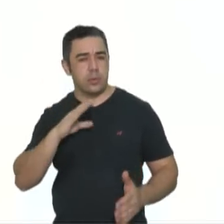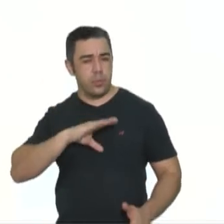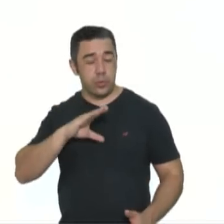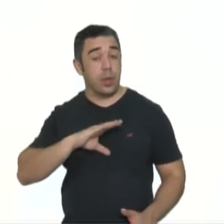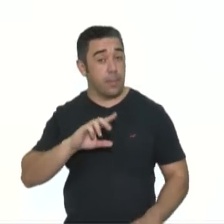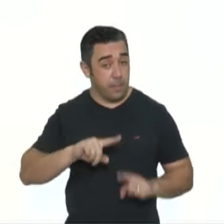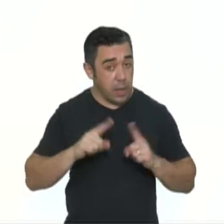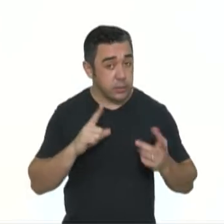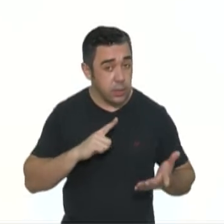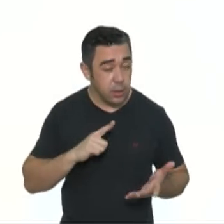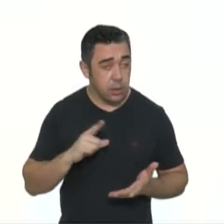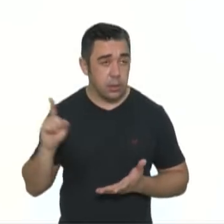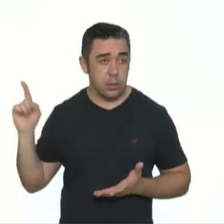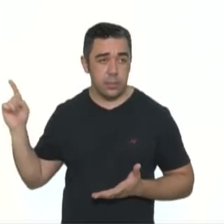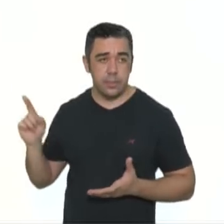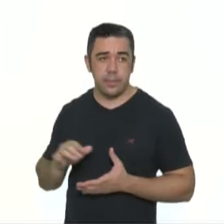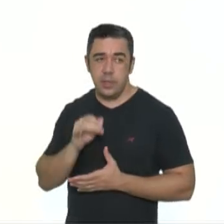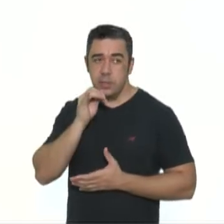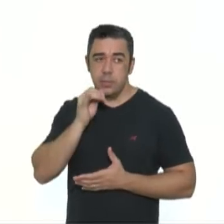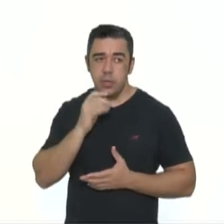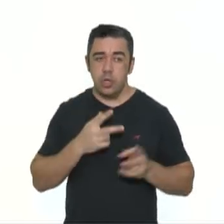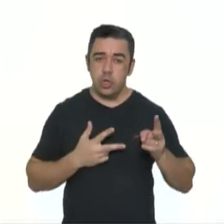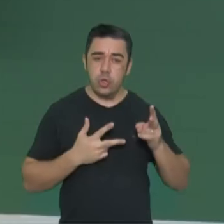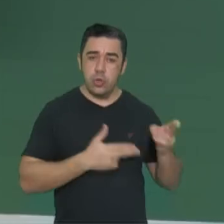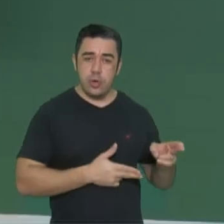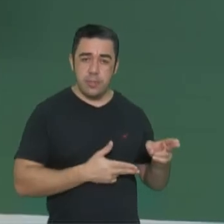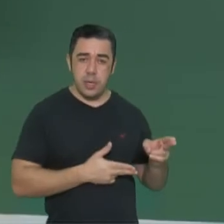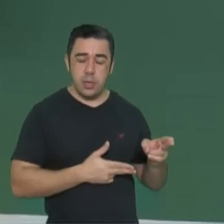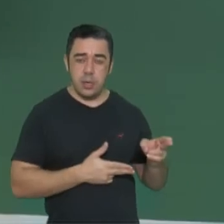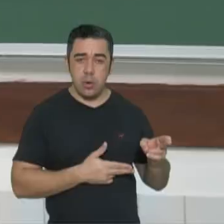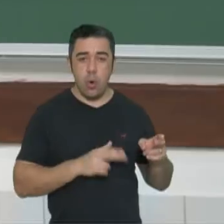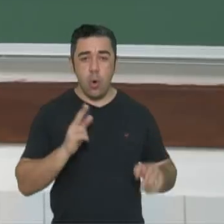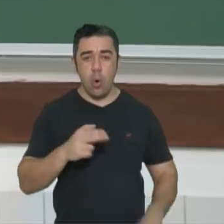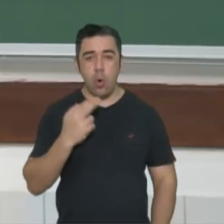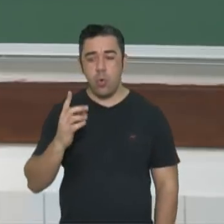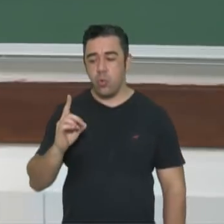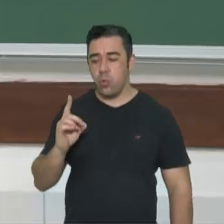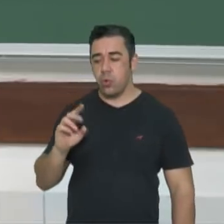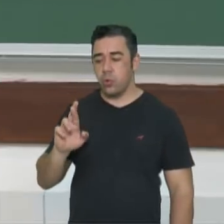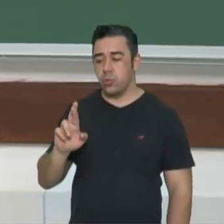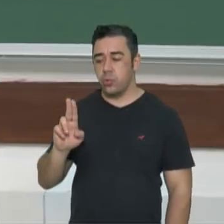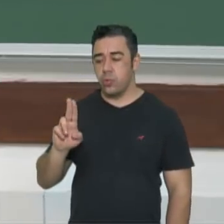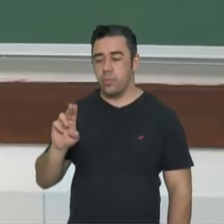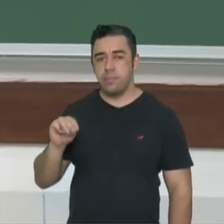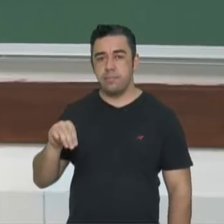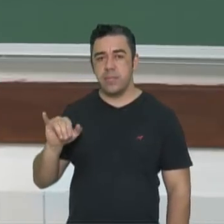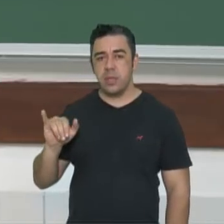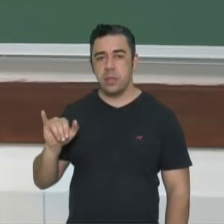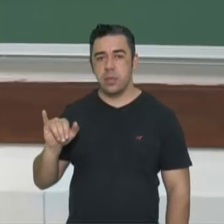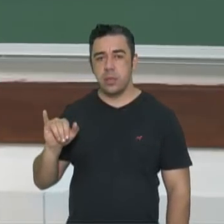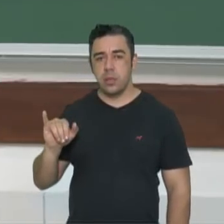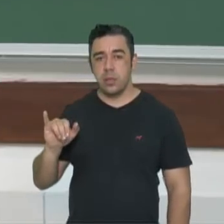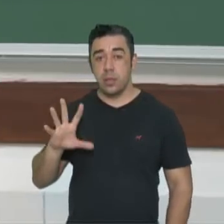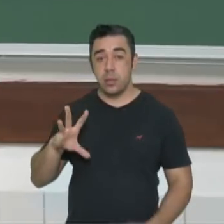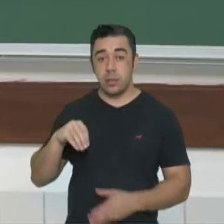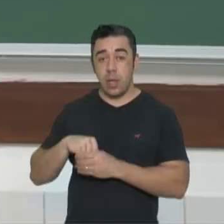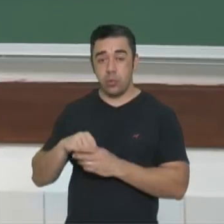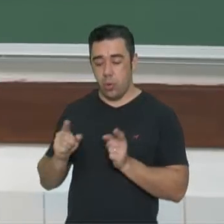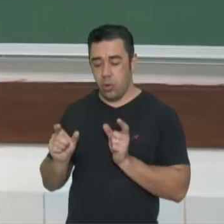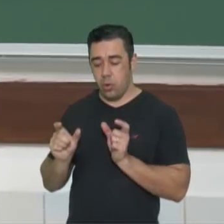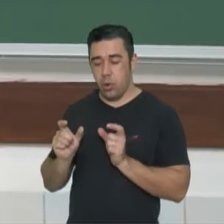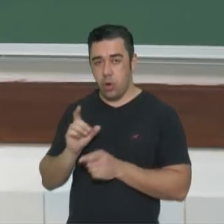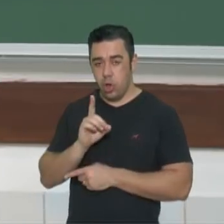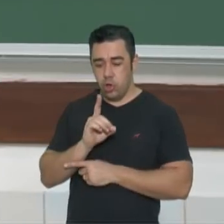eles existem. Ó. Exemplo, a palavra dormir é muito comum, algumas pessoas trocam por dormir, dentro da mesma sílaba. Separemos,